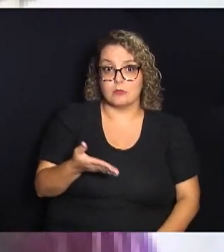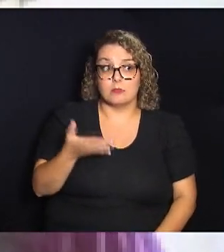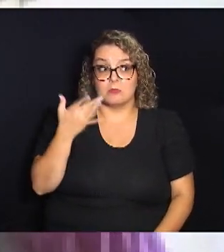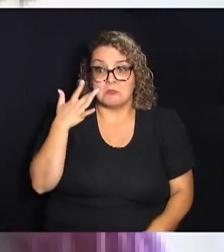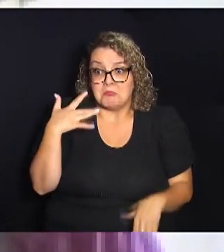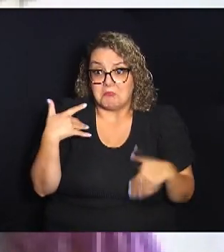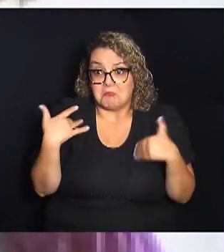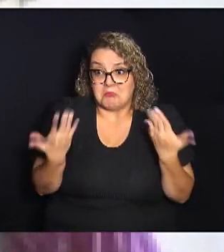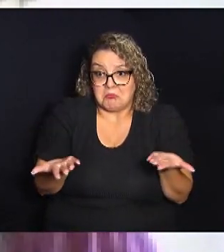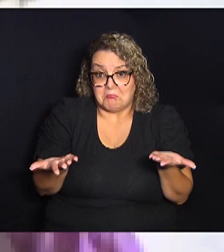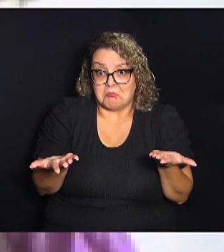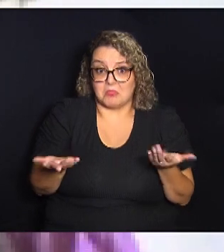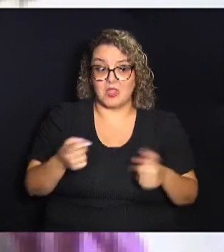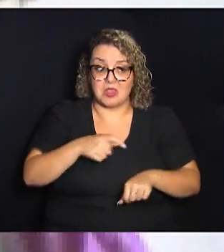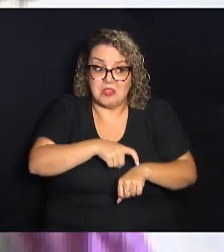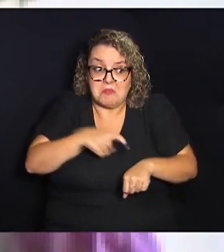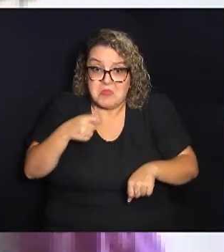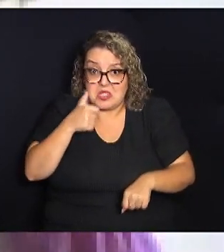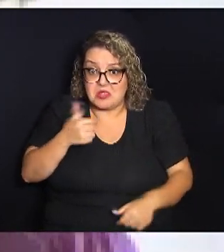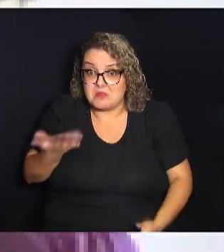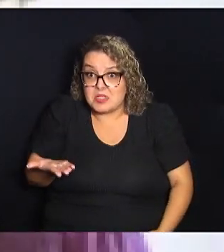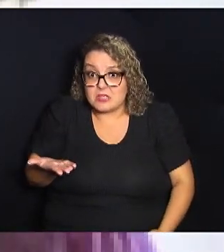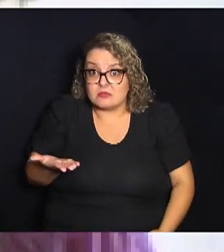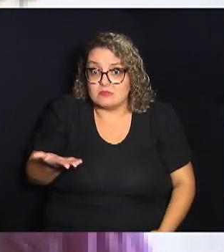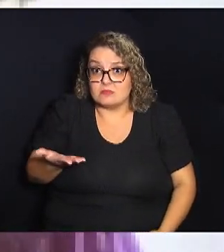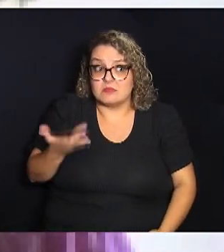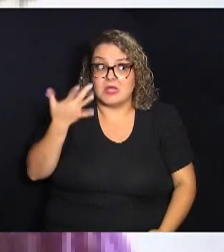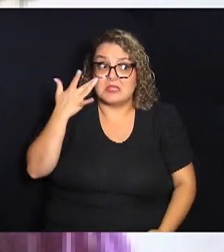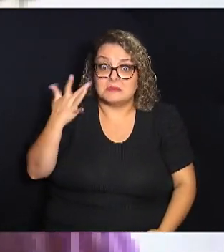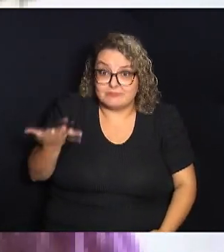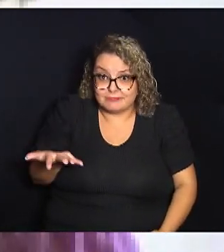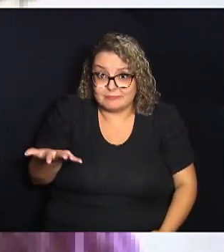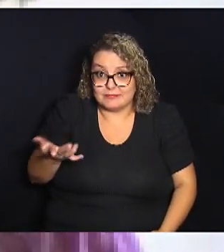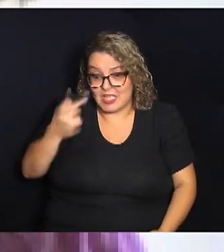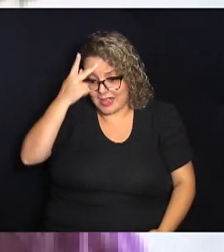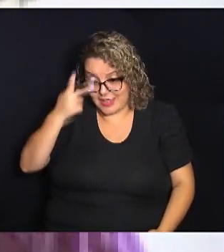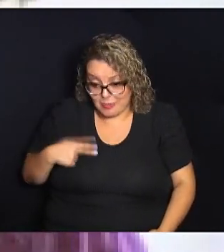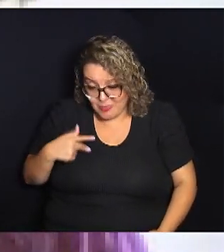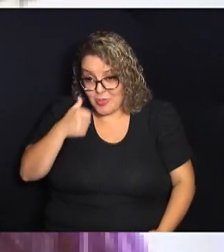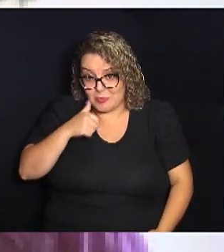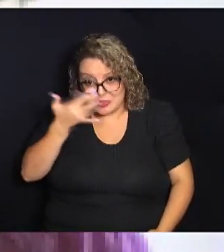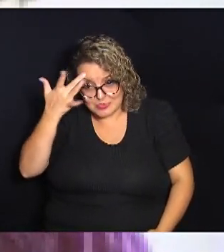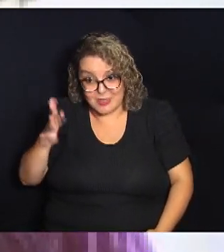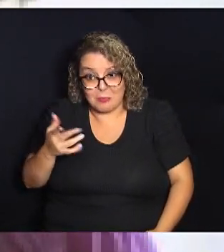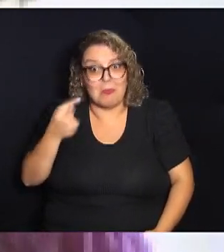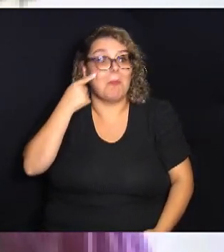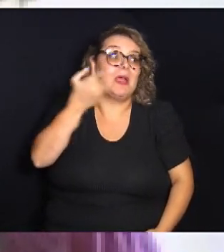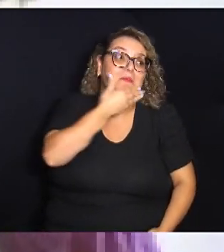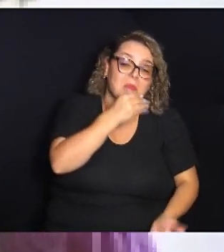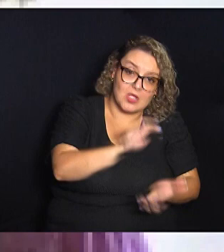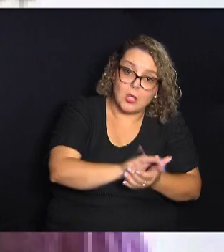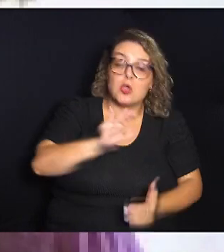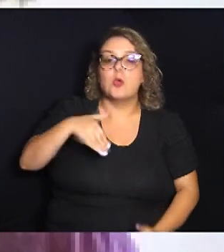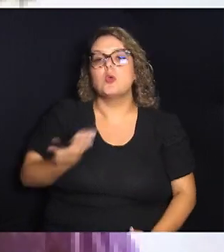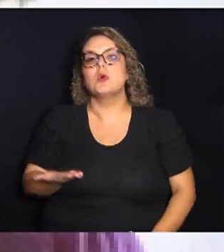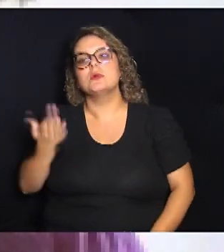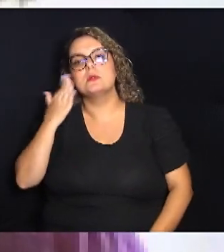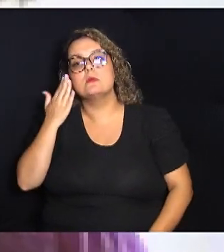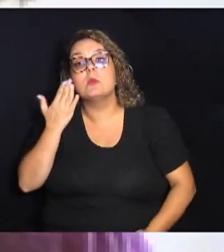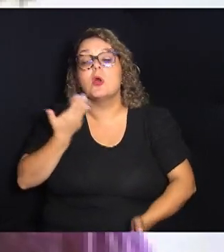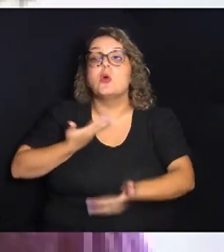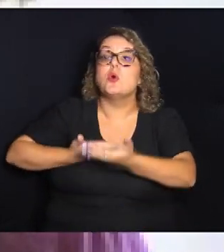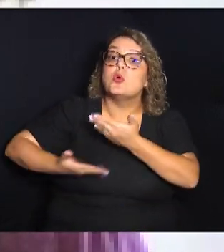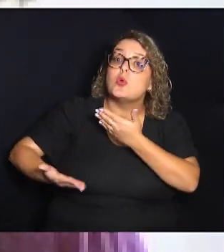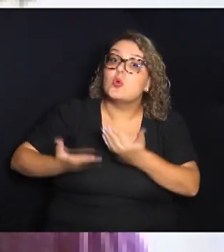que a mulher está passando por aquilo mesmo, porque se ela não sabe, às vezes nem o próprio marido não sabe. Então, a partir do momento que você sabe, compartilhar isso